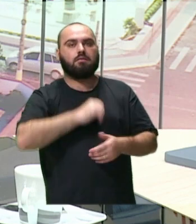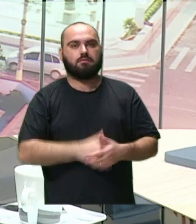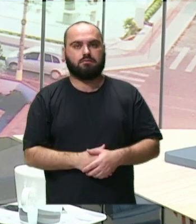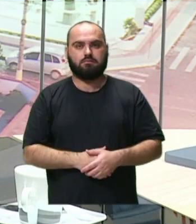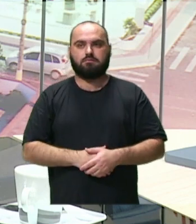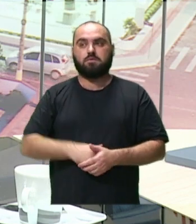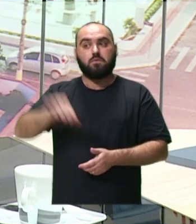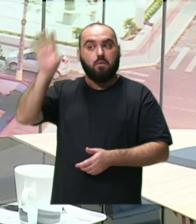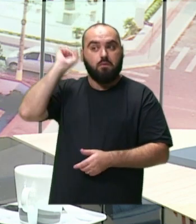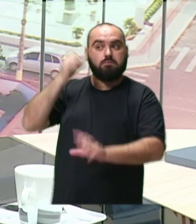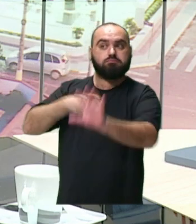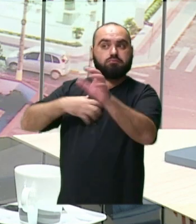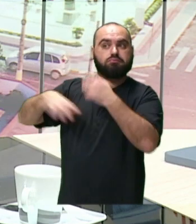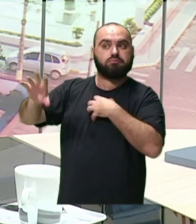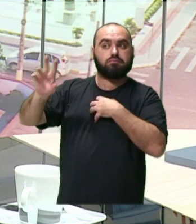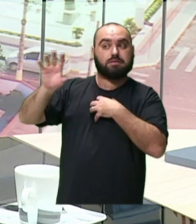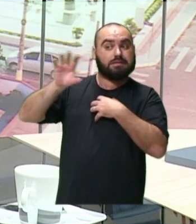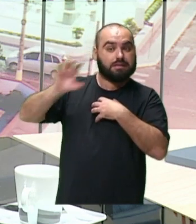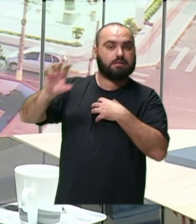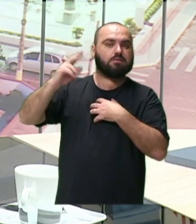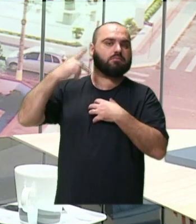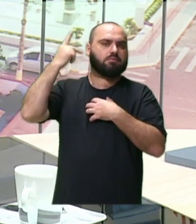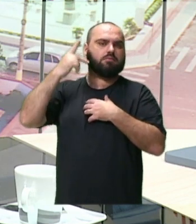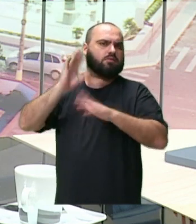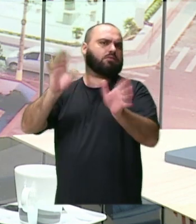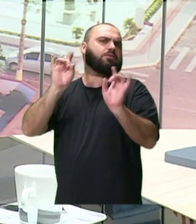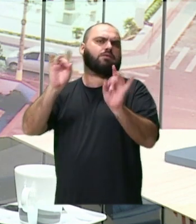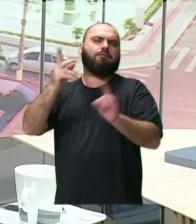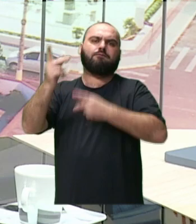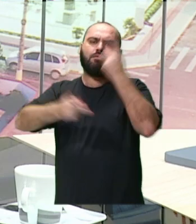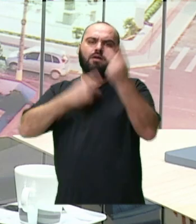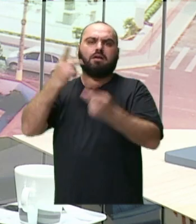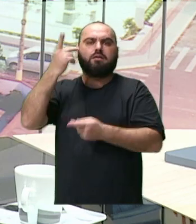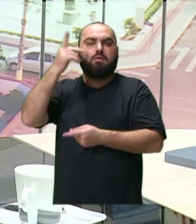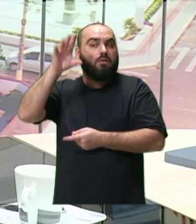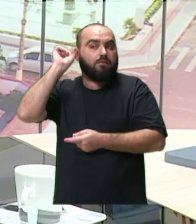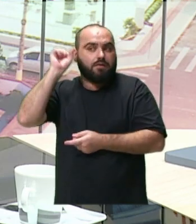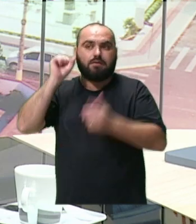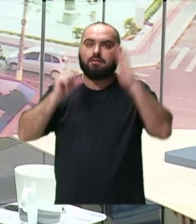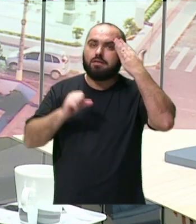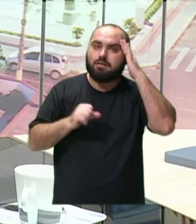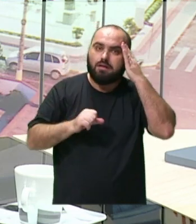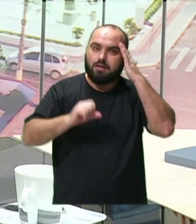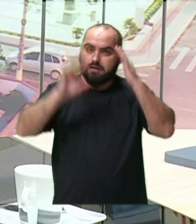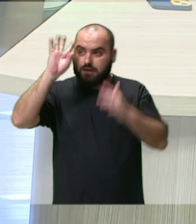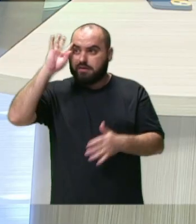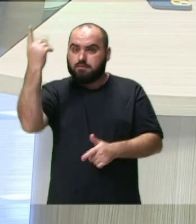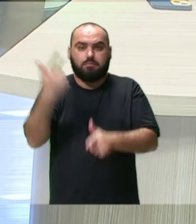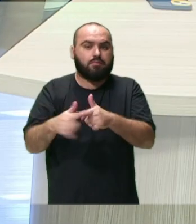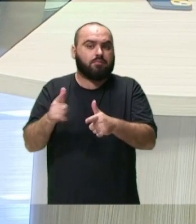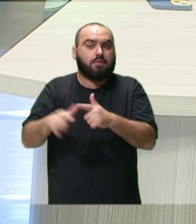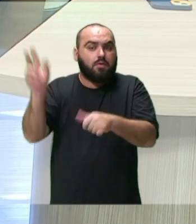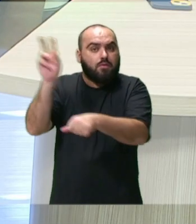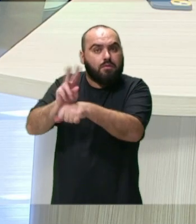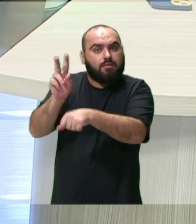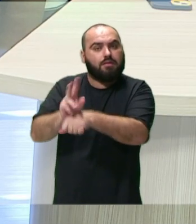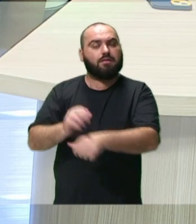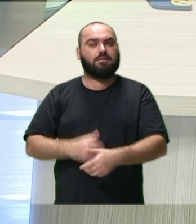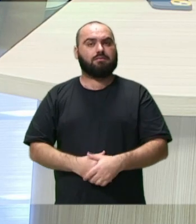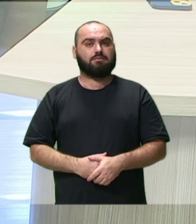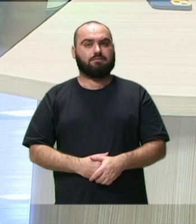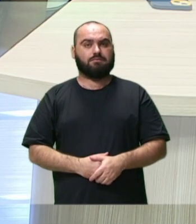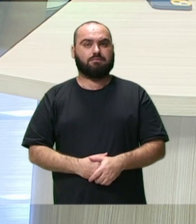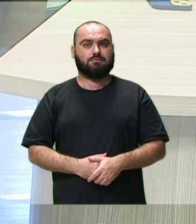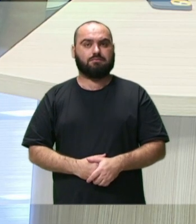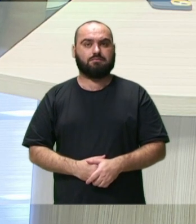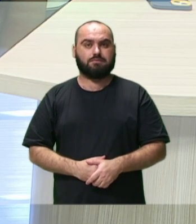com as pessoas. Isso é política, não é só falar. É ouvir, entender, resolver e agir, é cuidar. E cuidar é